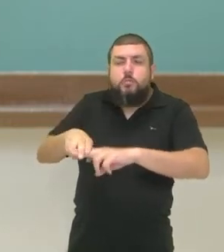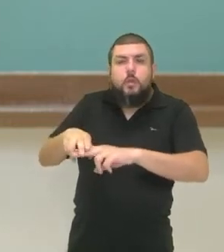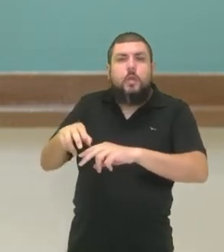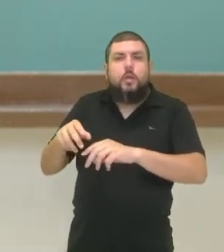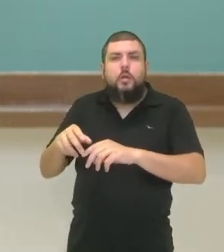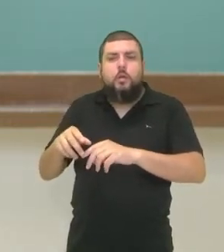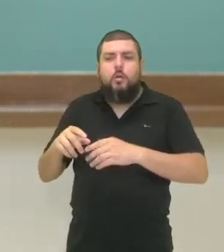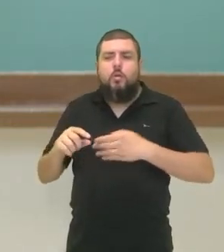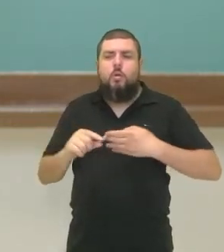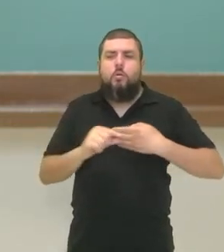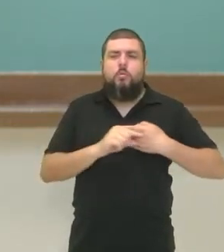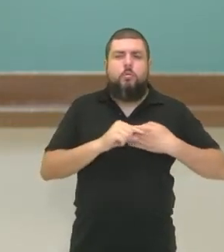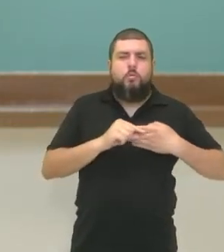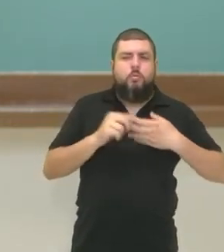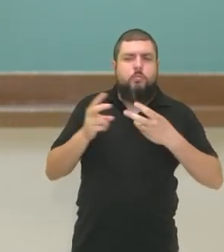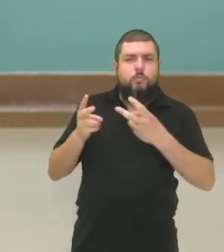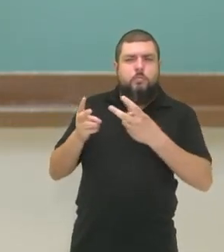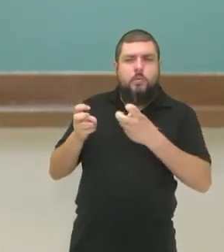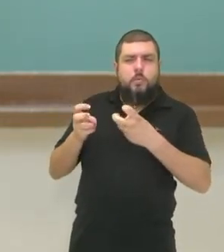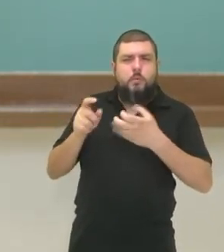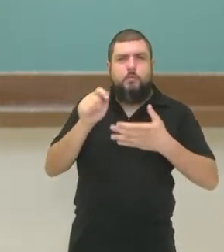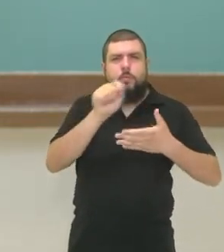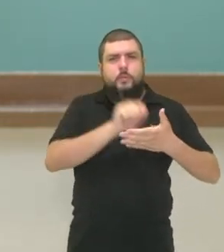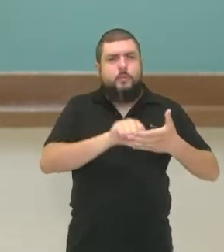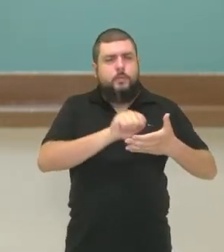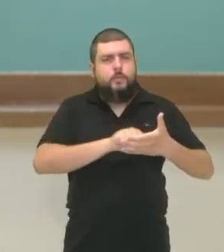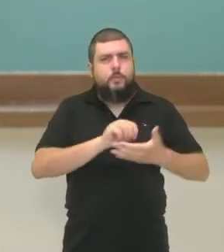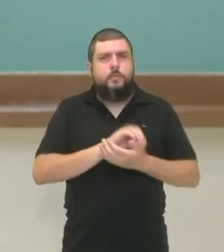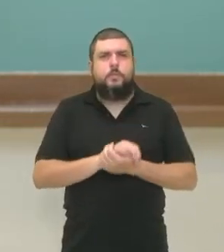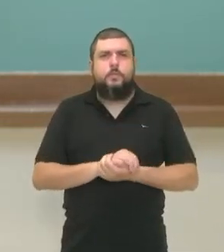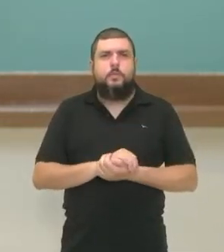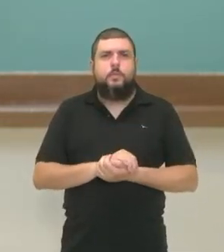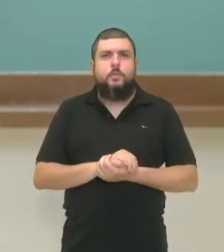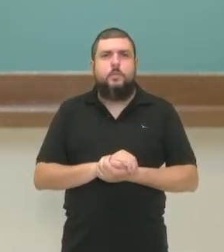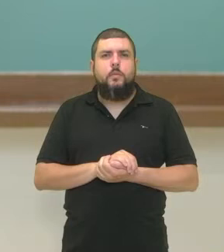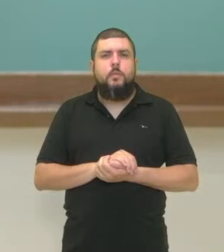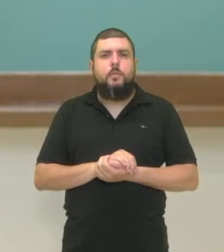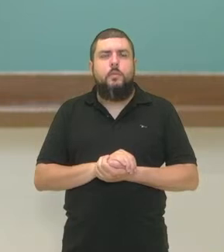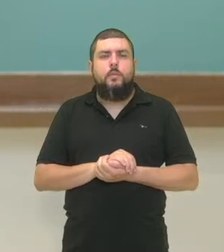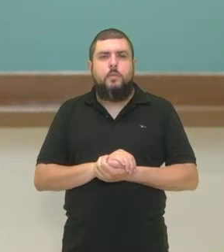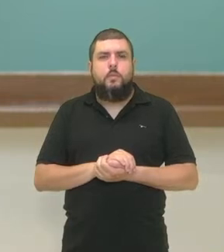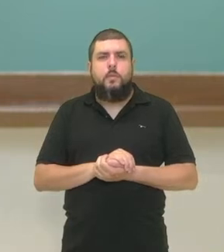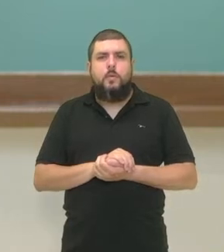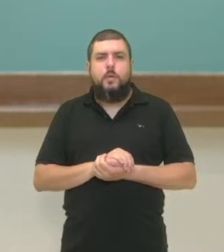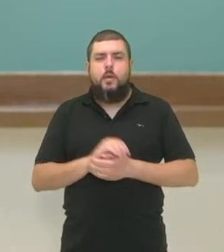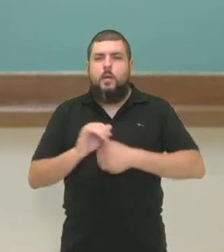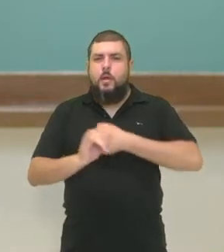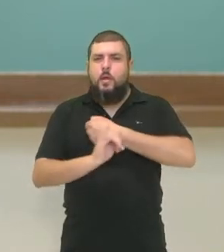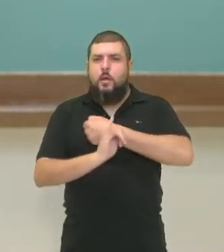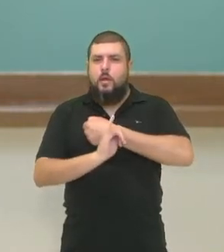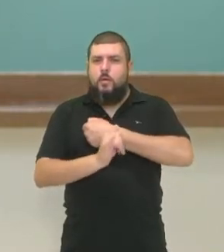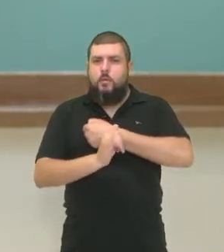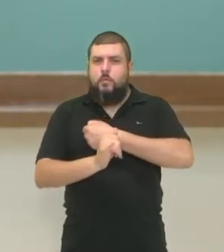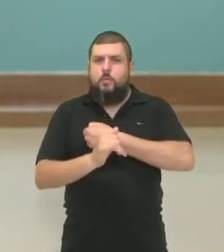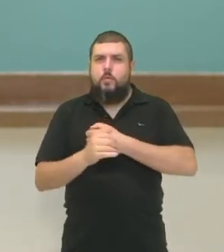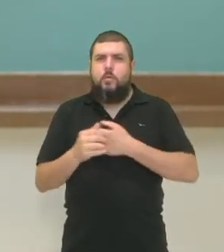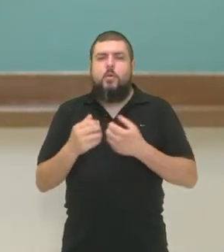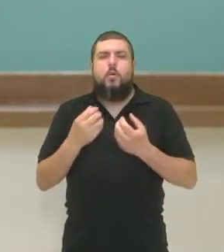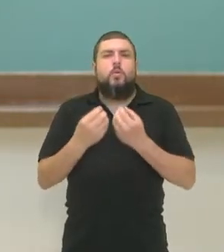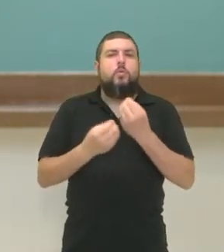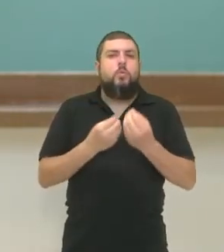autor observando a cena. Na crônica, os fatos do cotidiano são narrados de forma literária